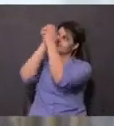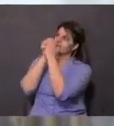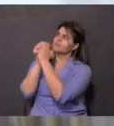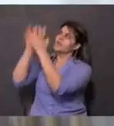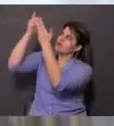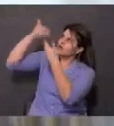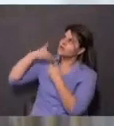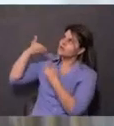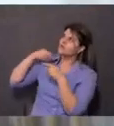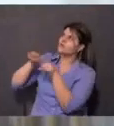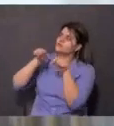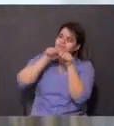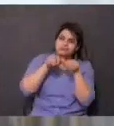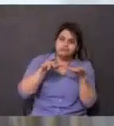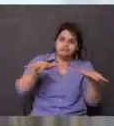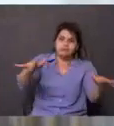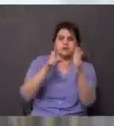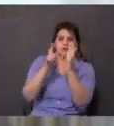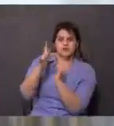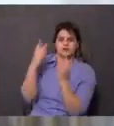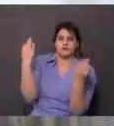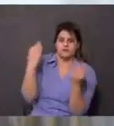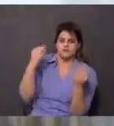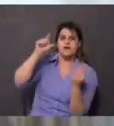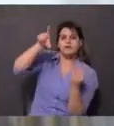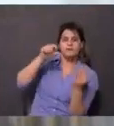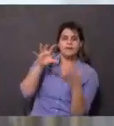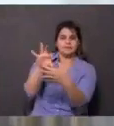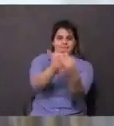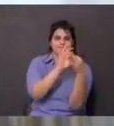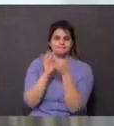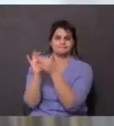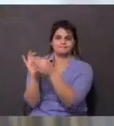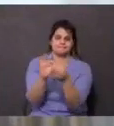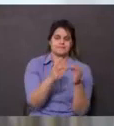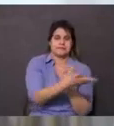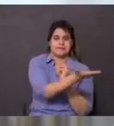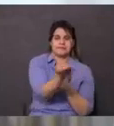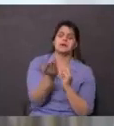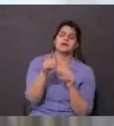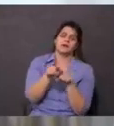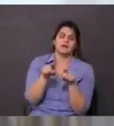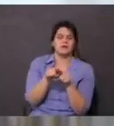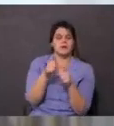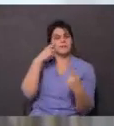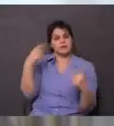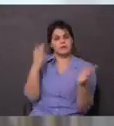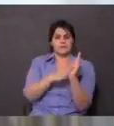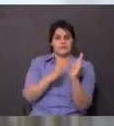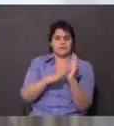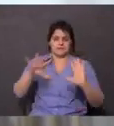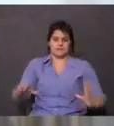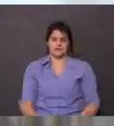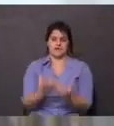evangelização e a sua edificação na comunhão fraterna, como sinal da salvação de Deus.